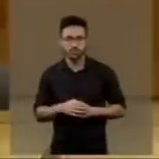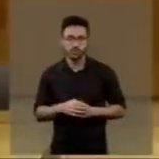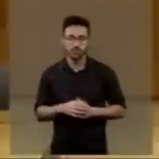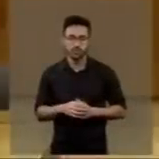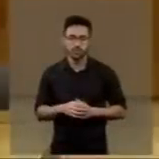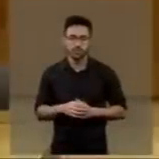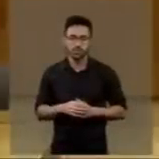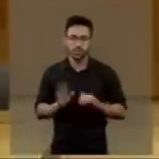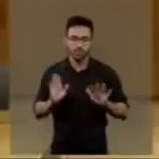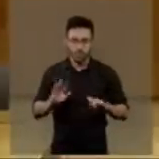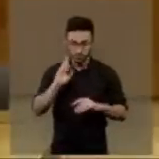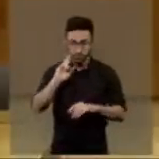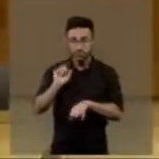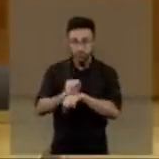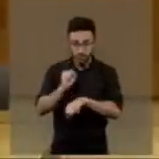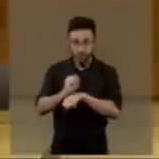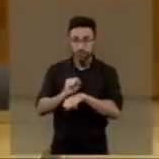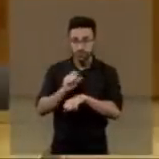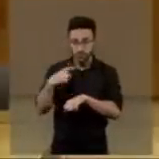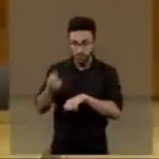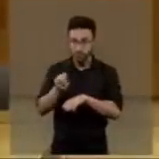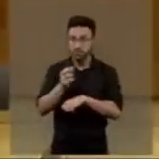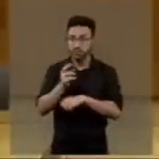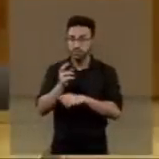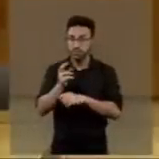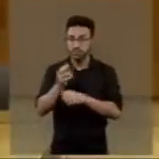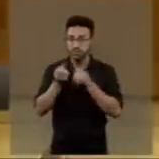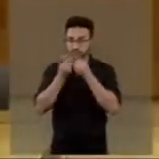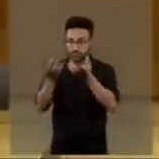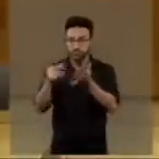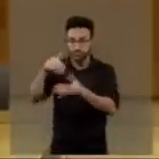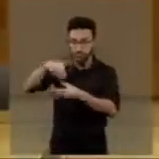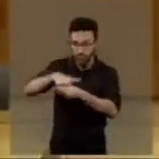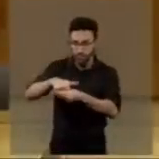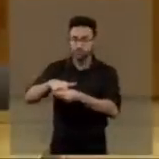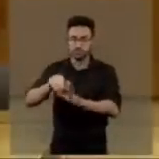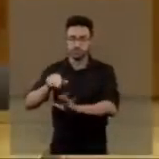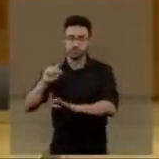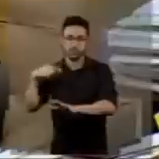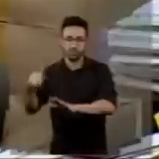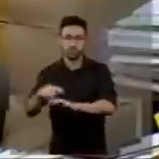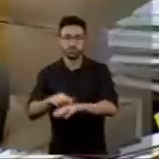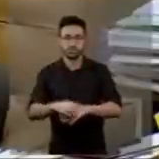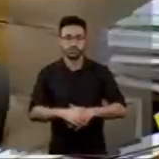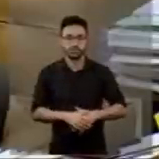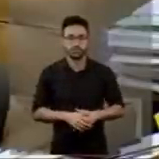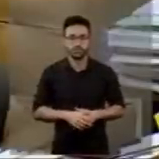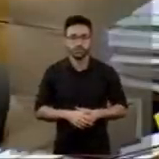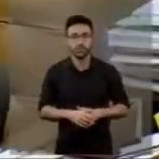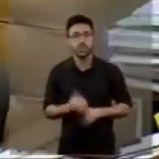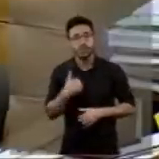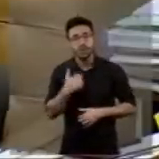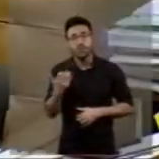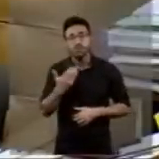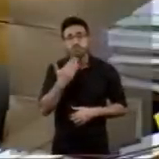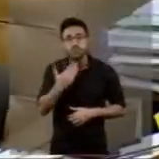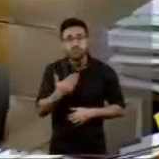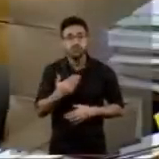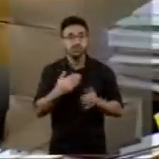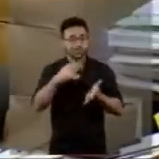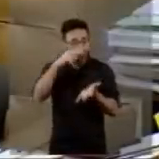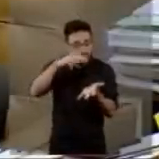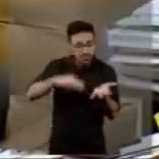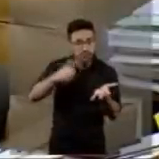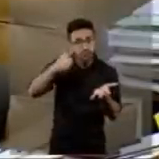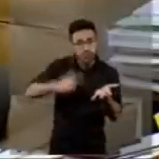para exarar o voto, pois não. Na verdade, se me permite, senhora presidente, por favor. O pedido de vista diz apenas com